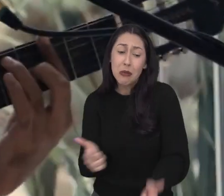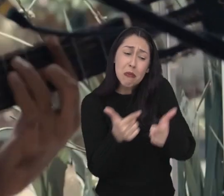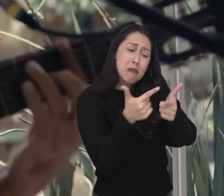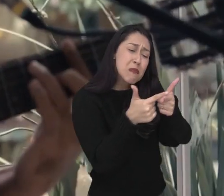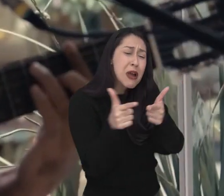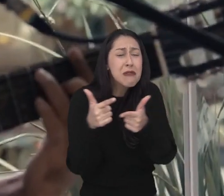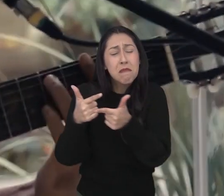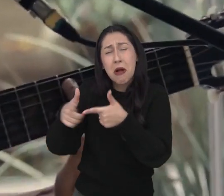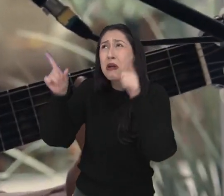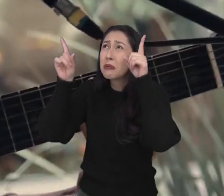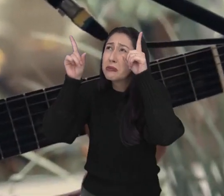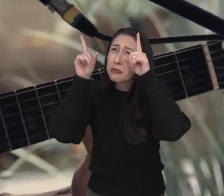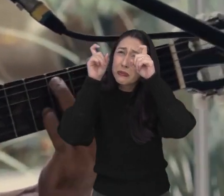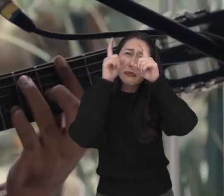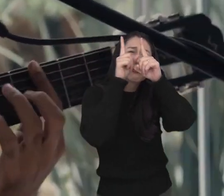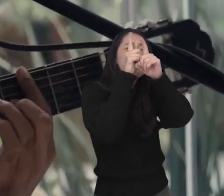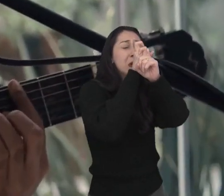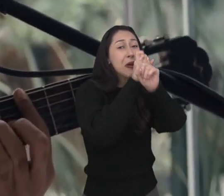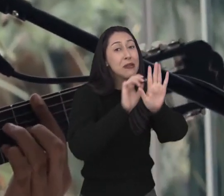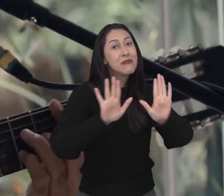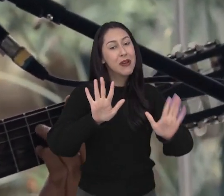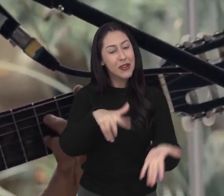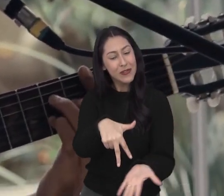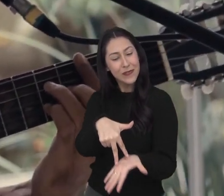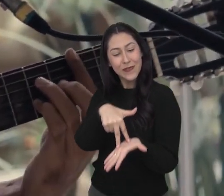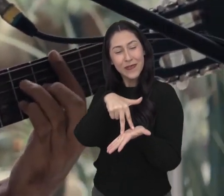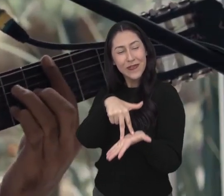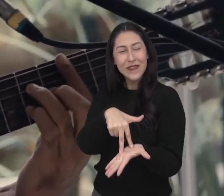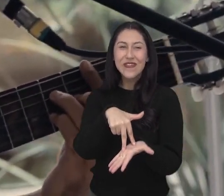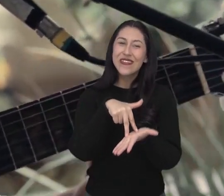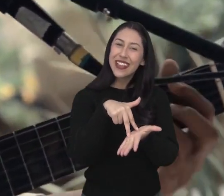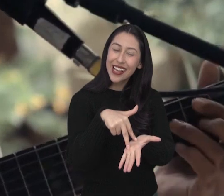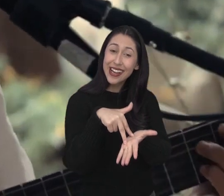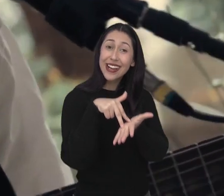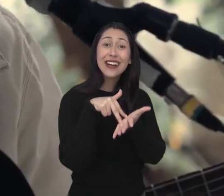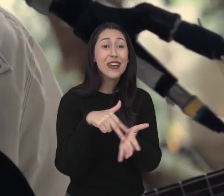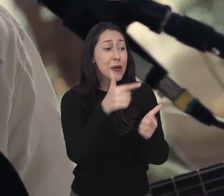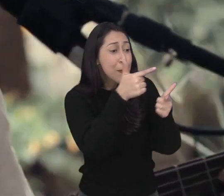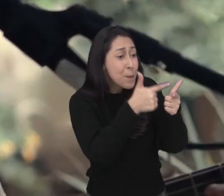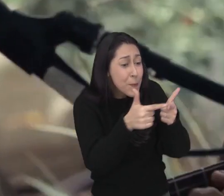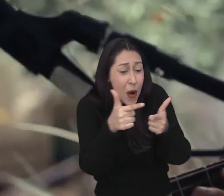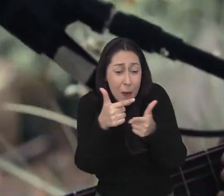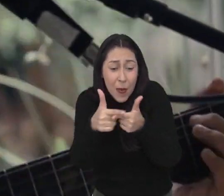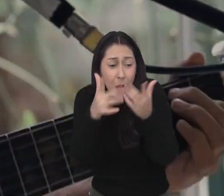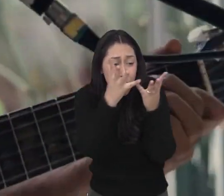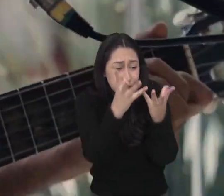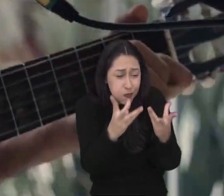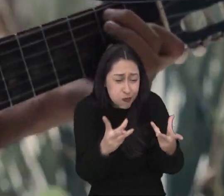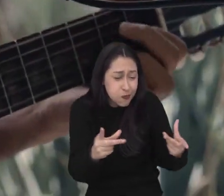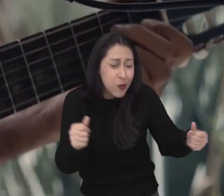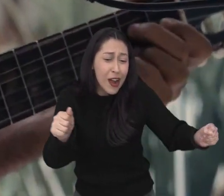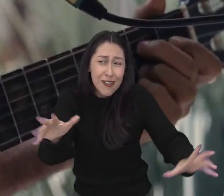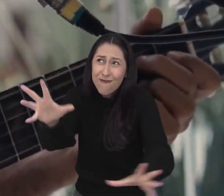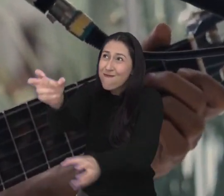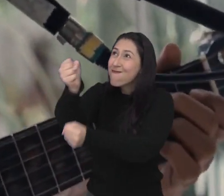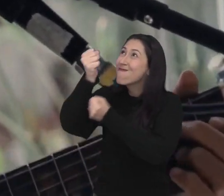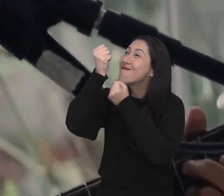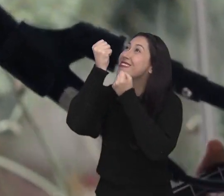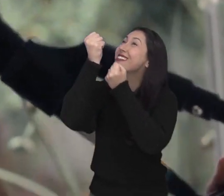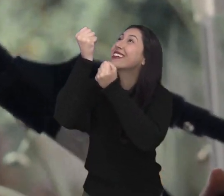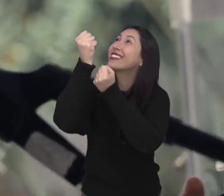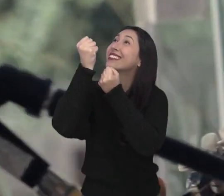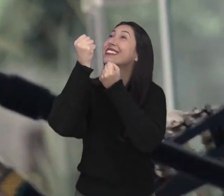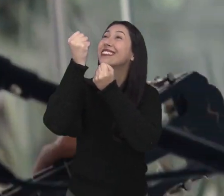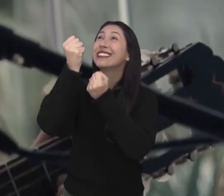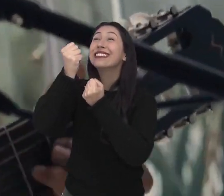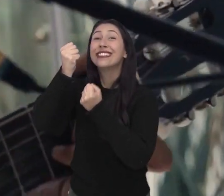o dia tá escuro mas o sol apareceu nada ruim dura para sempre e a fé nunca